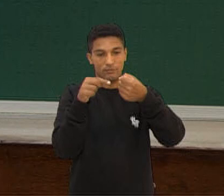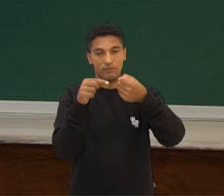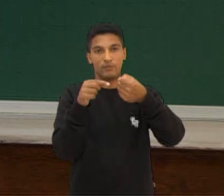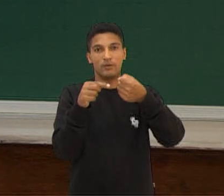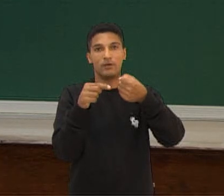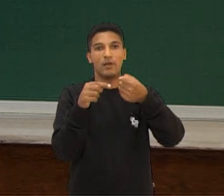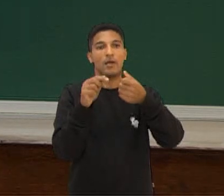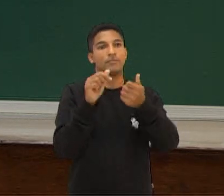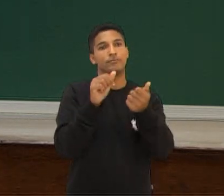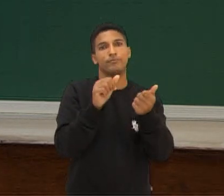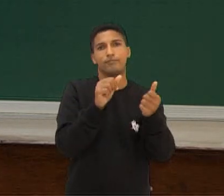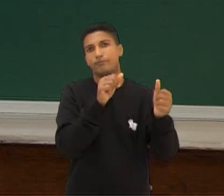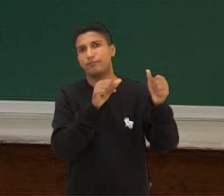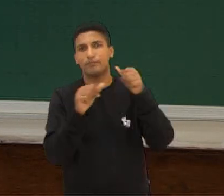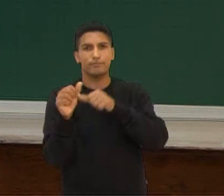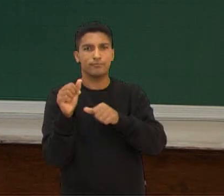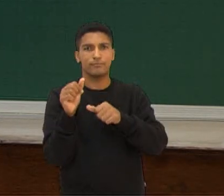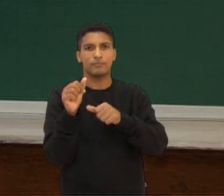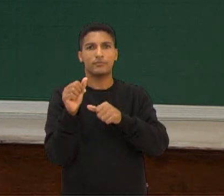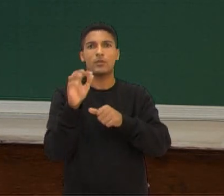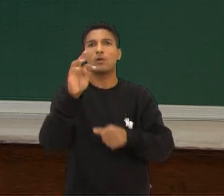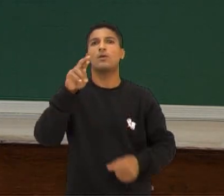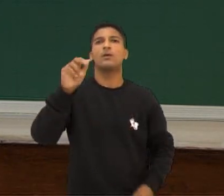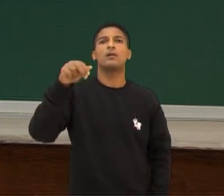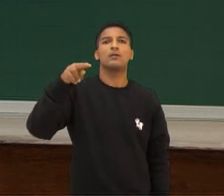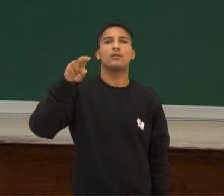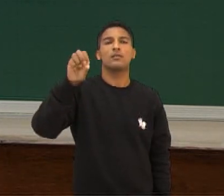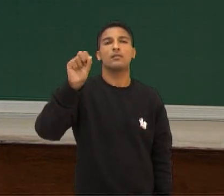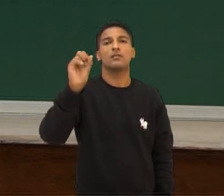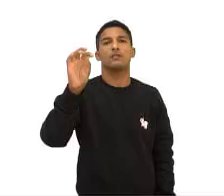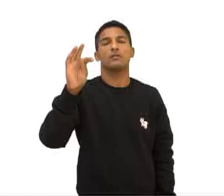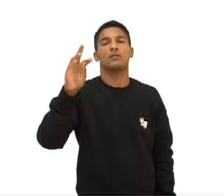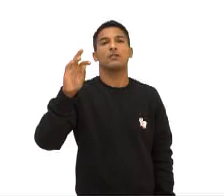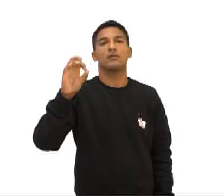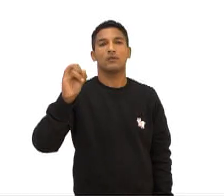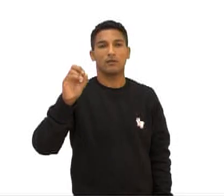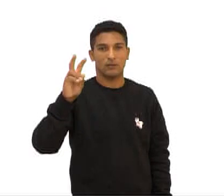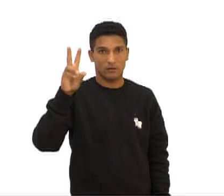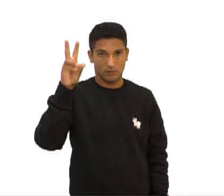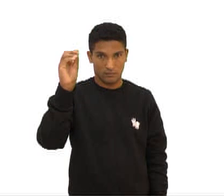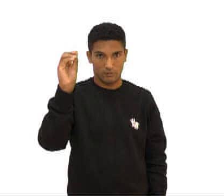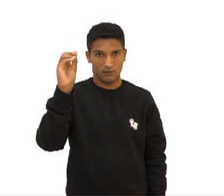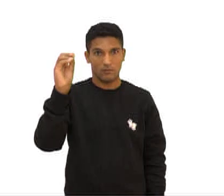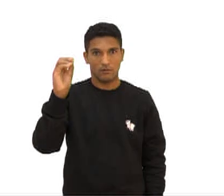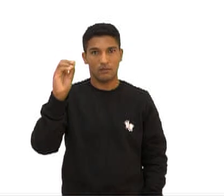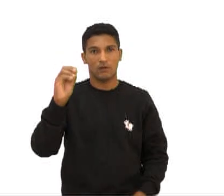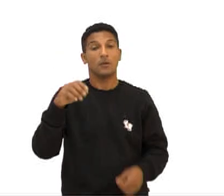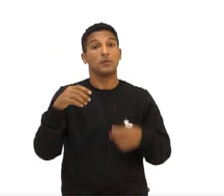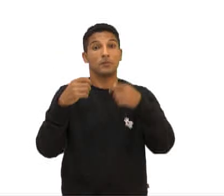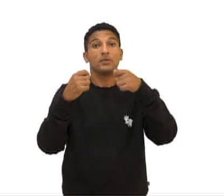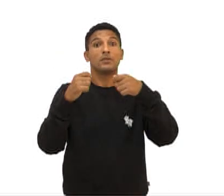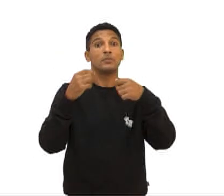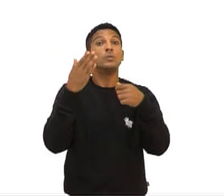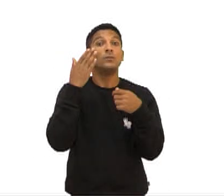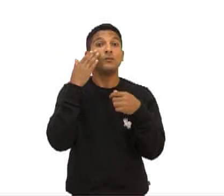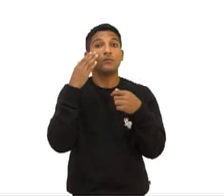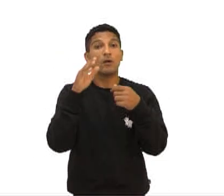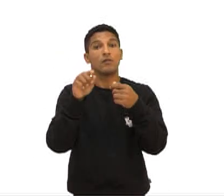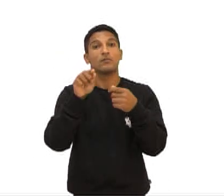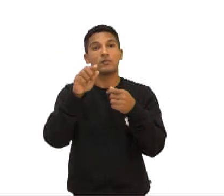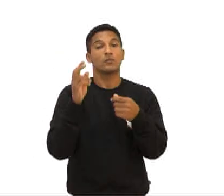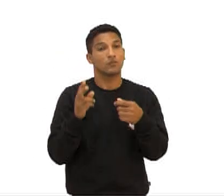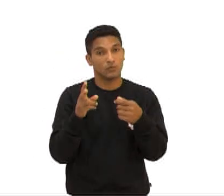agora esse conhecimento para dar continuidade nessa aula ali. Exemplo, desejamos que sua